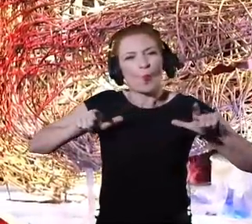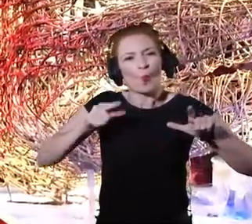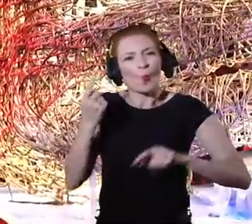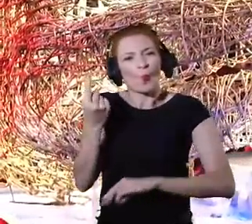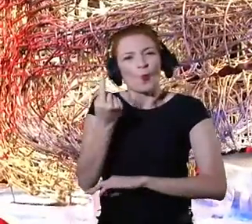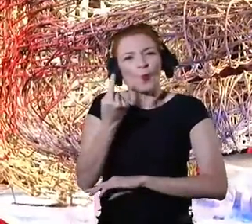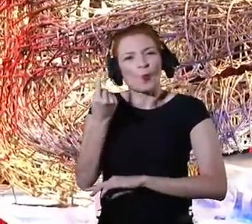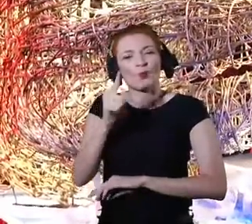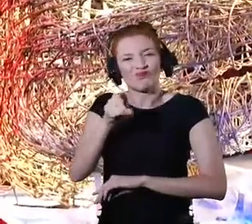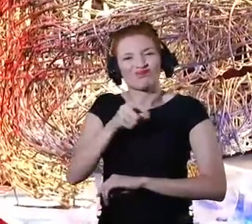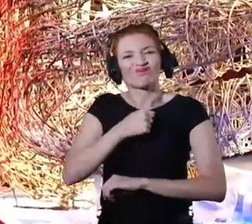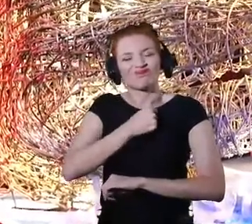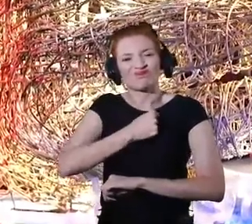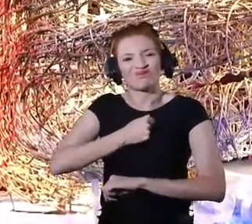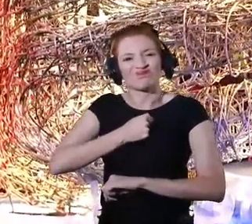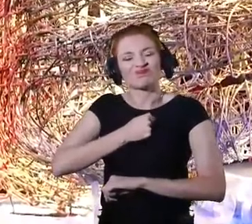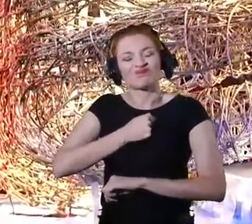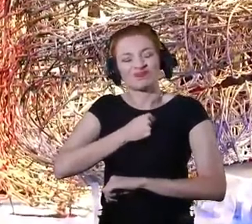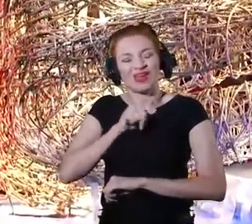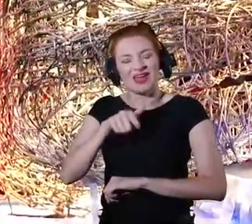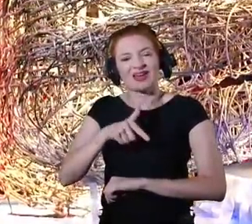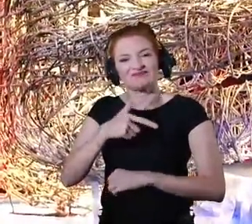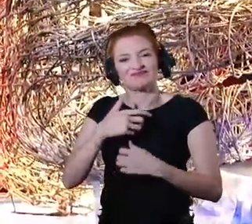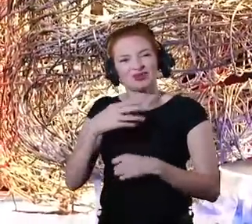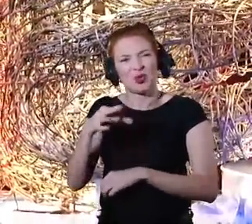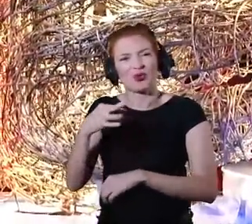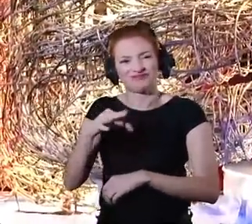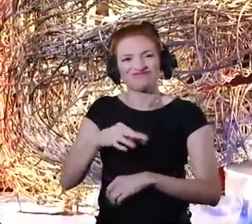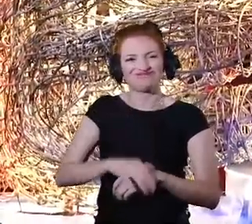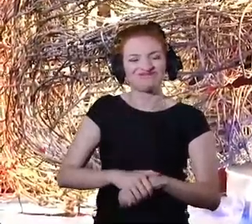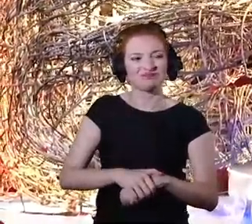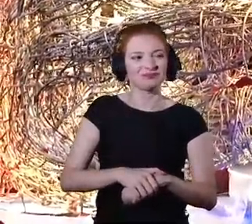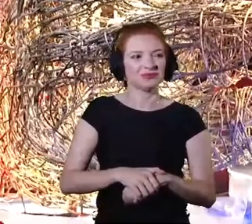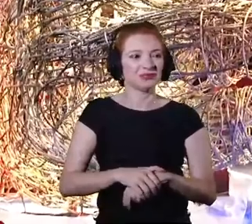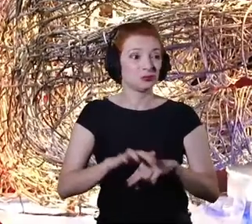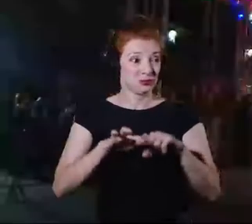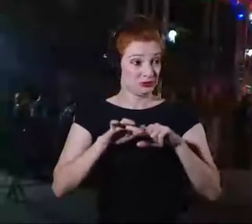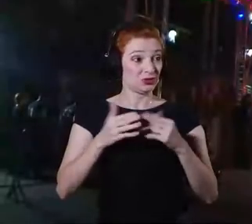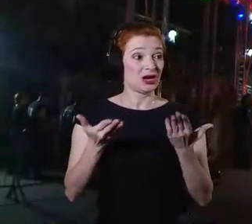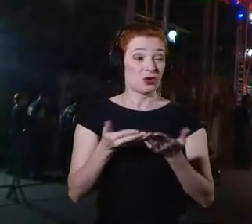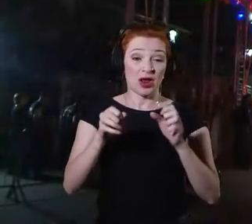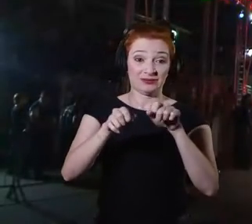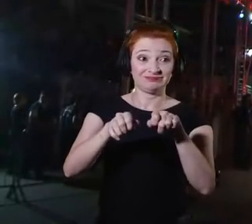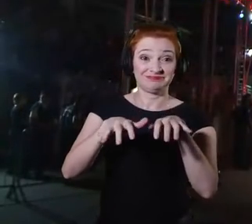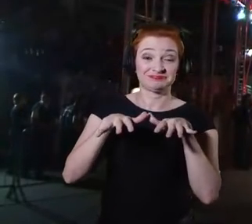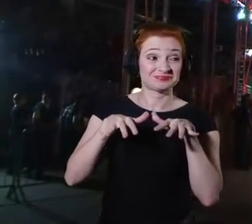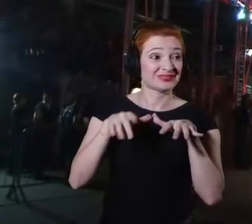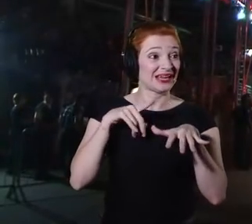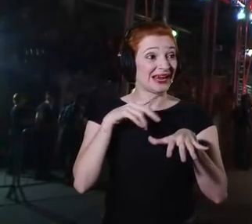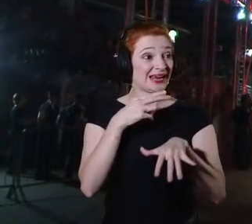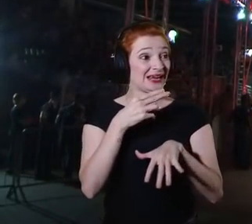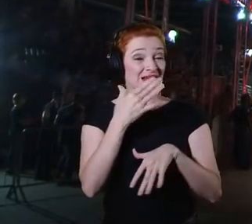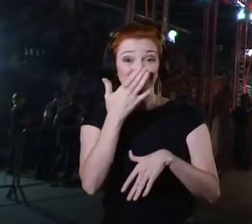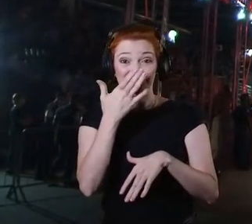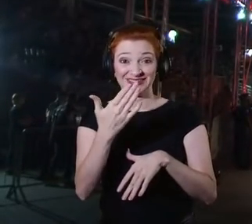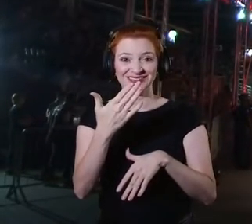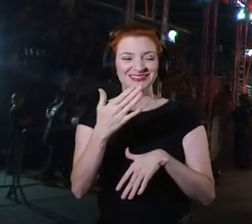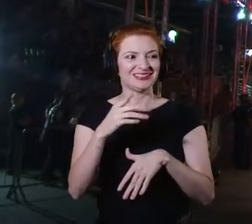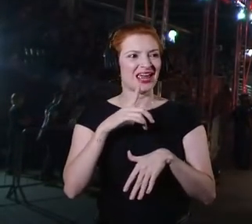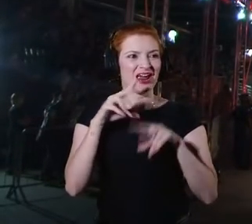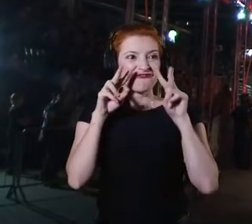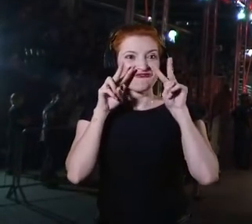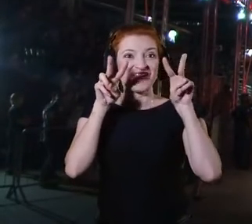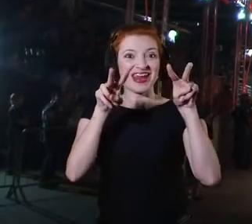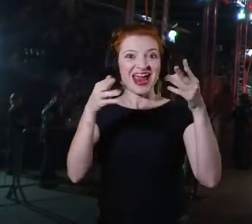nossa repórter na rua Sinimbu, bem em frente ela está, das cadeiras, né, reservadas, com uma